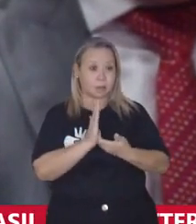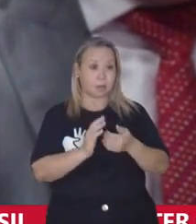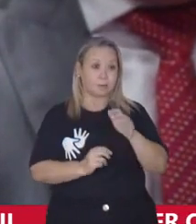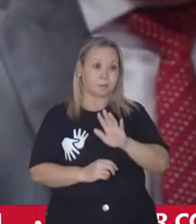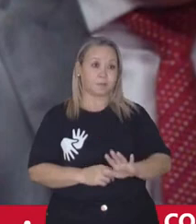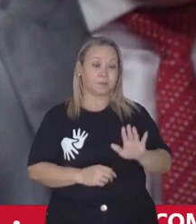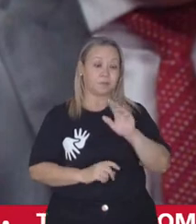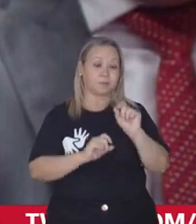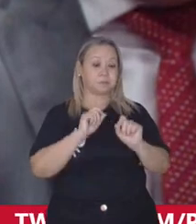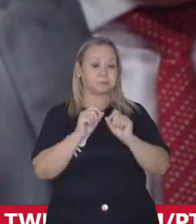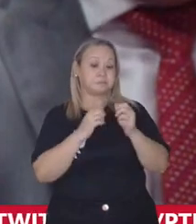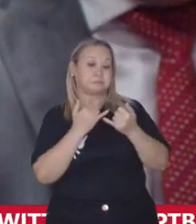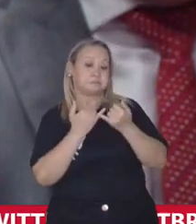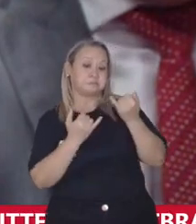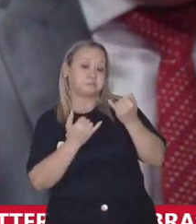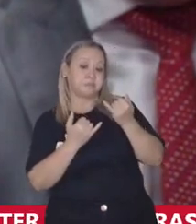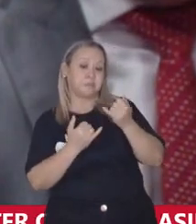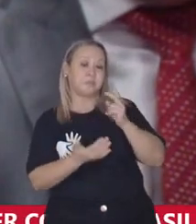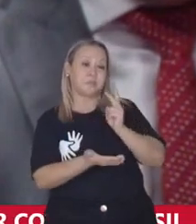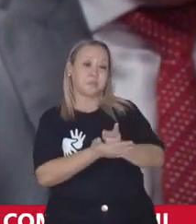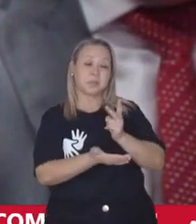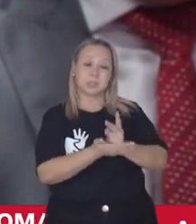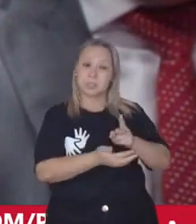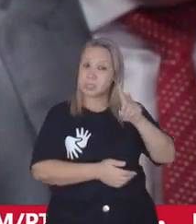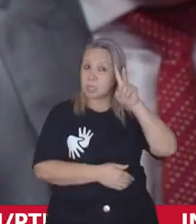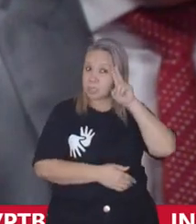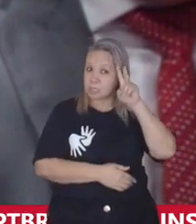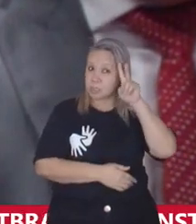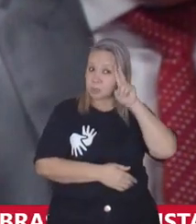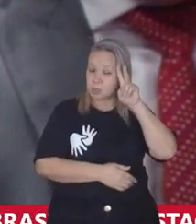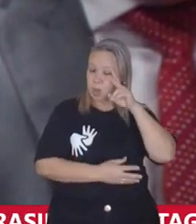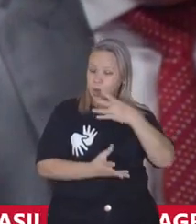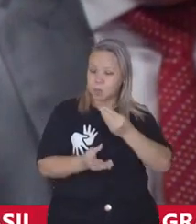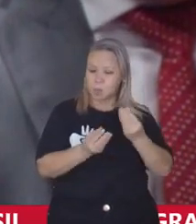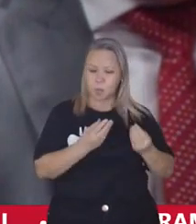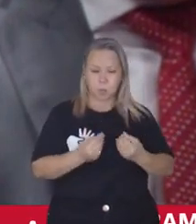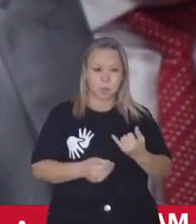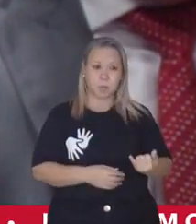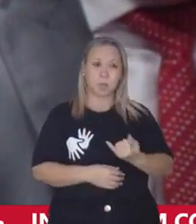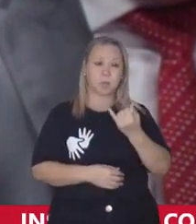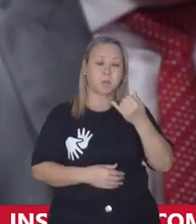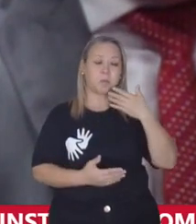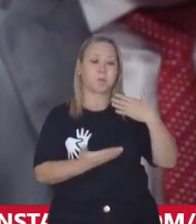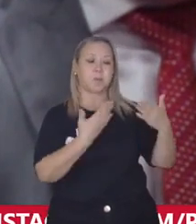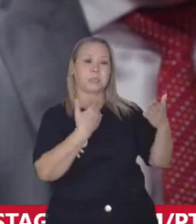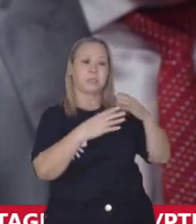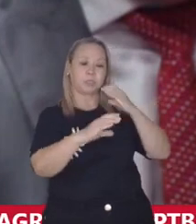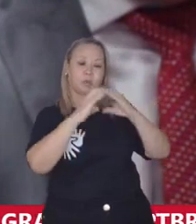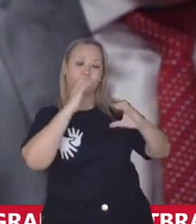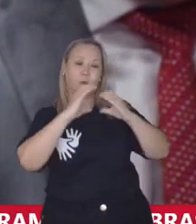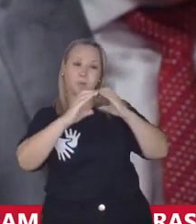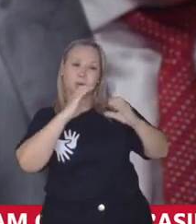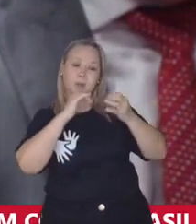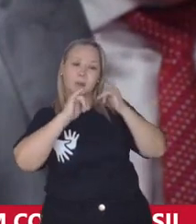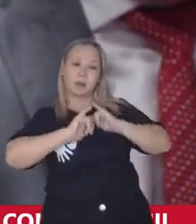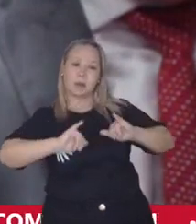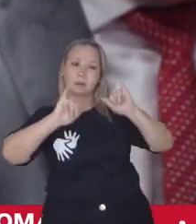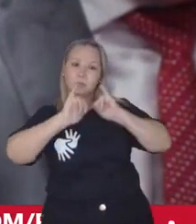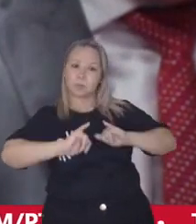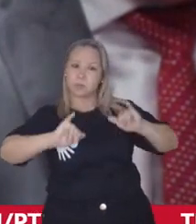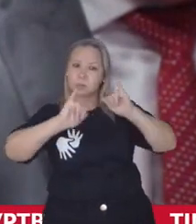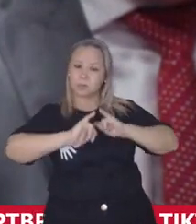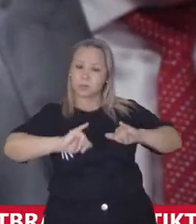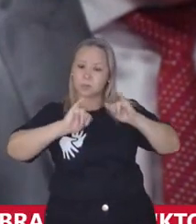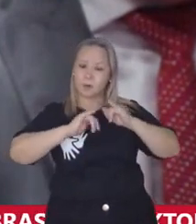que me parece vai ser todas as segundas-feiras. Isso é muito importante para a gente se comunicar, informar